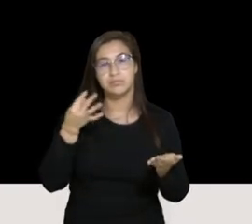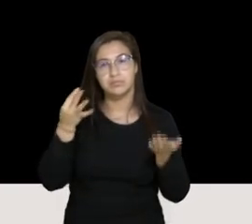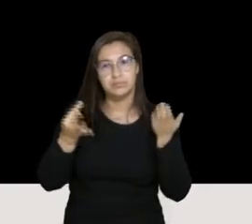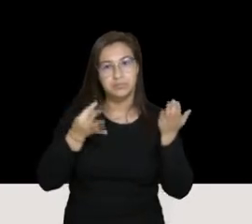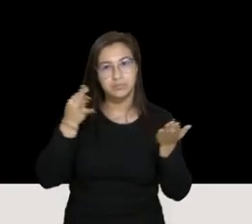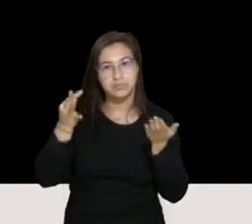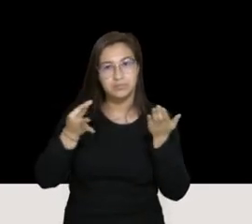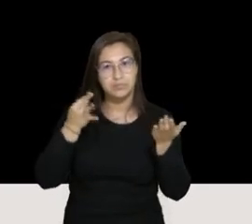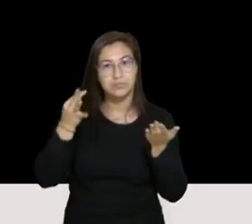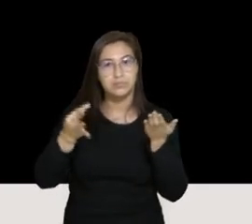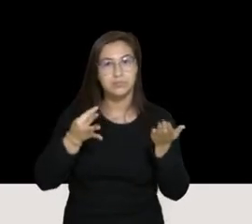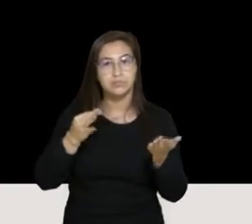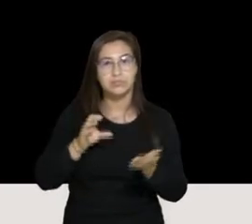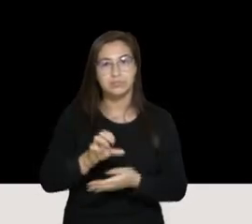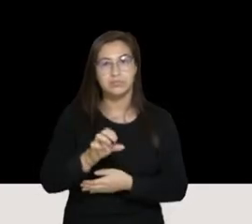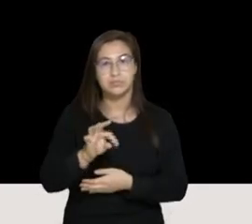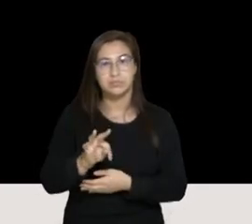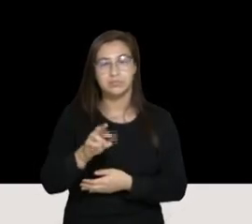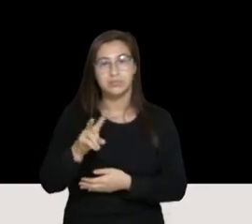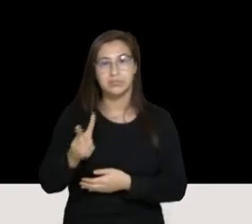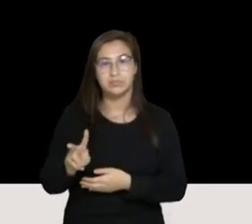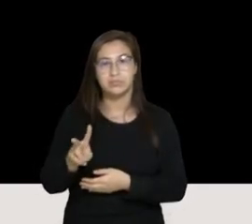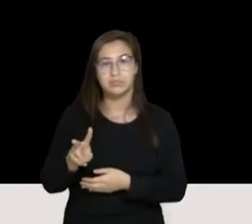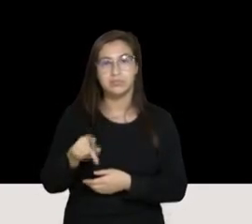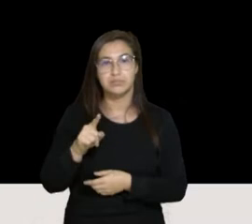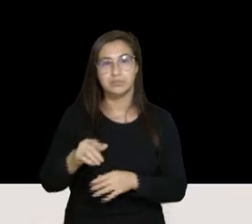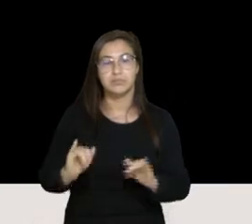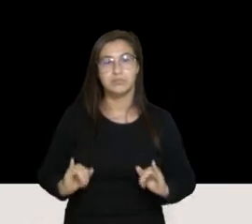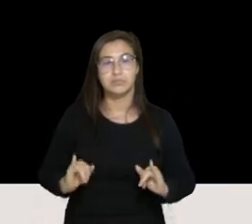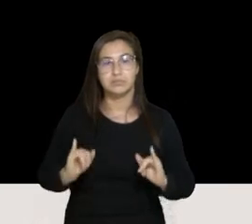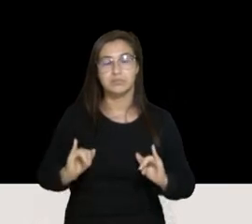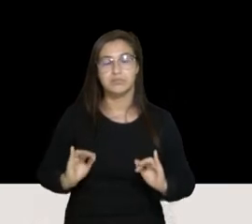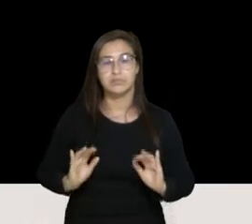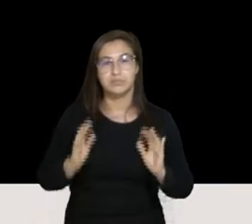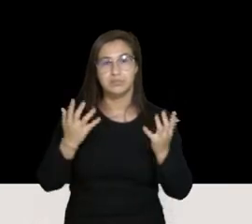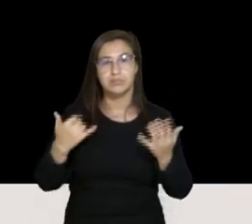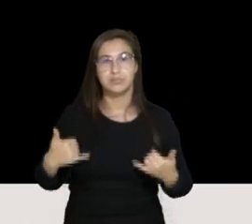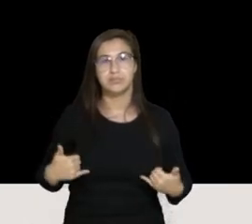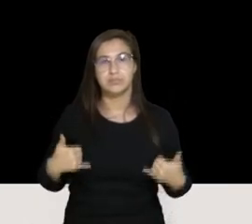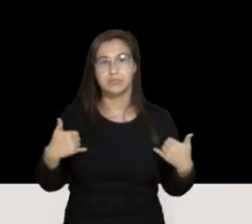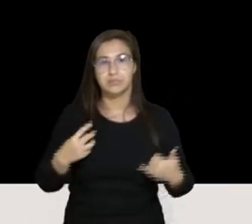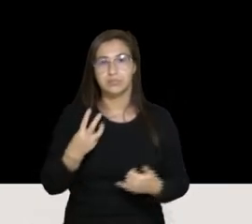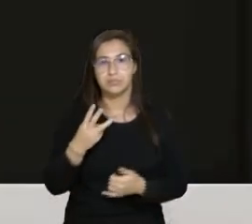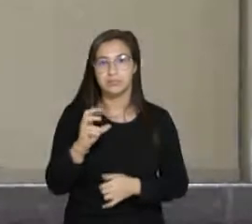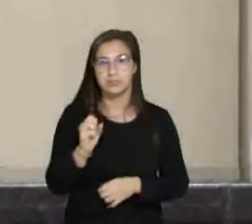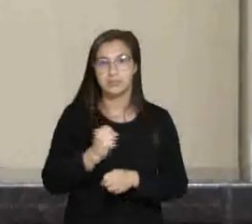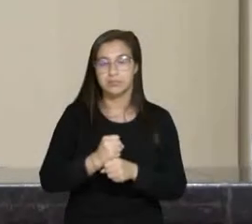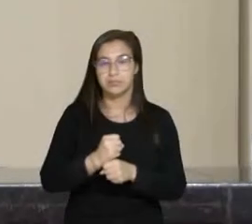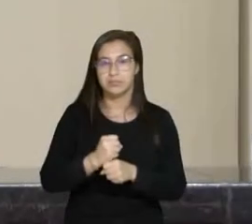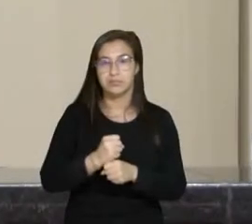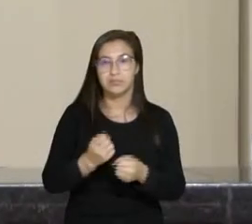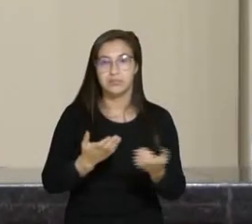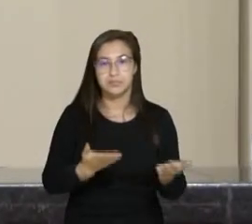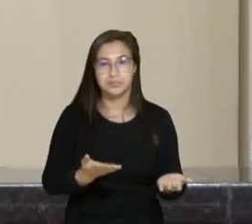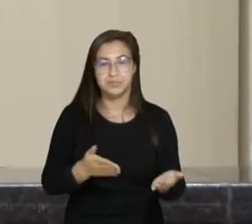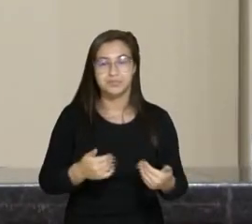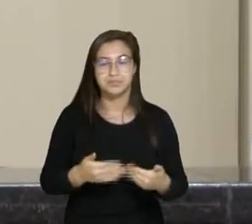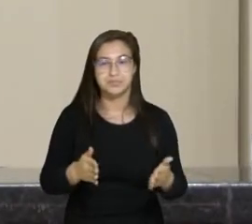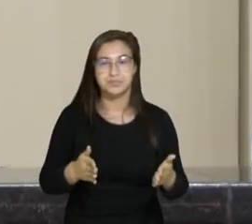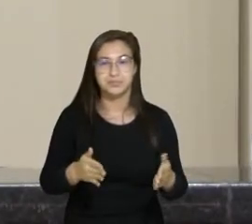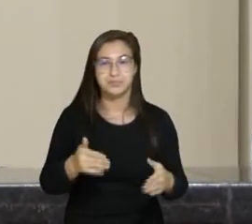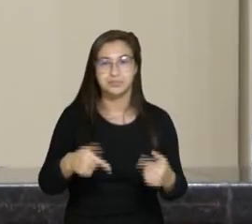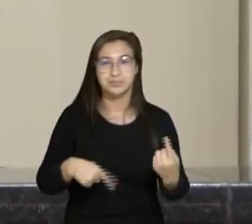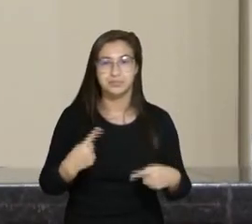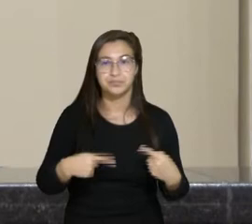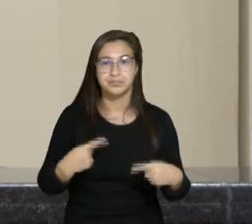sem te ver pela passagem do aniversário de 30 anos da referida entidade em discussão